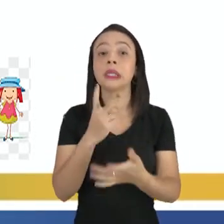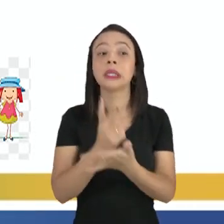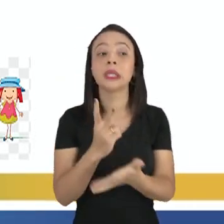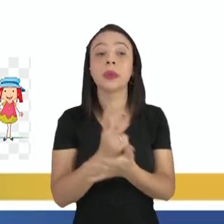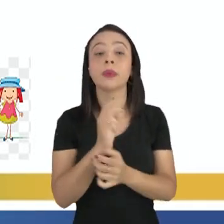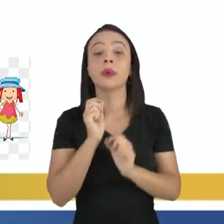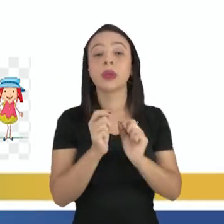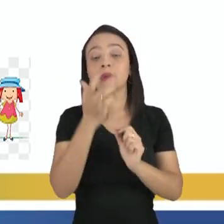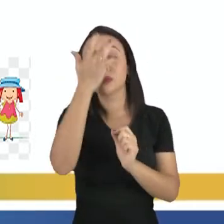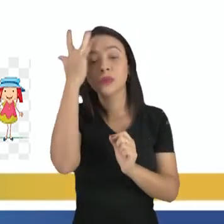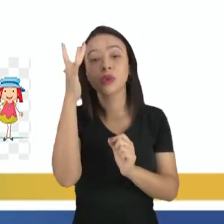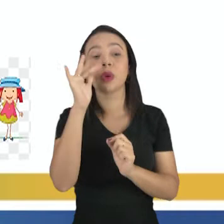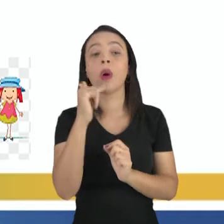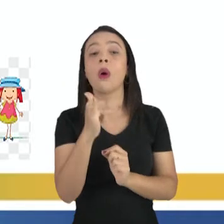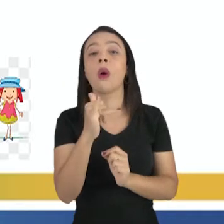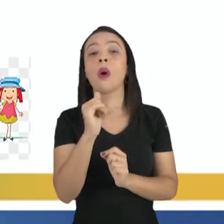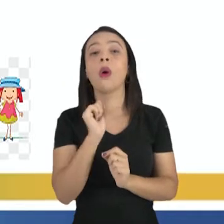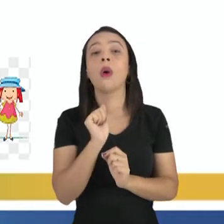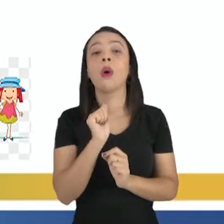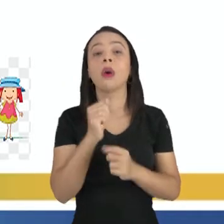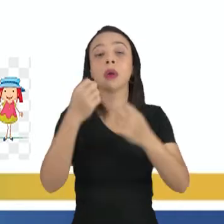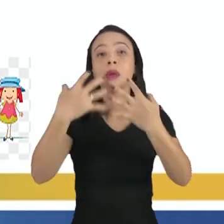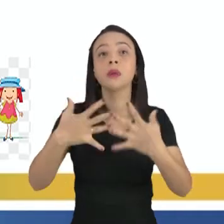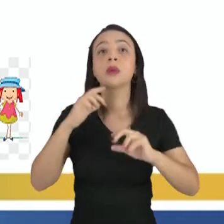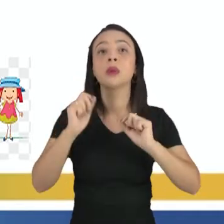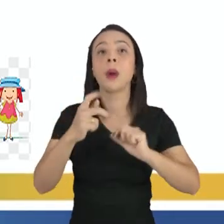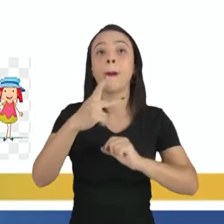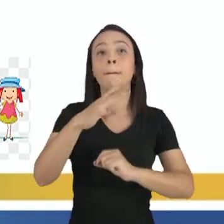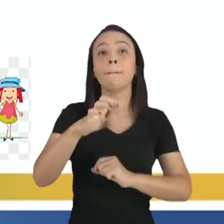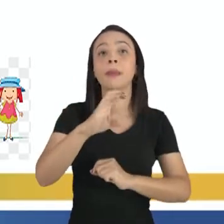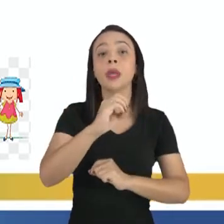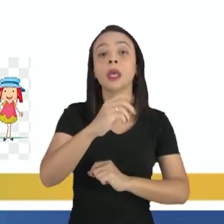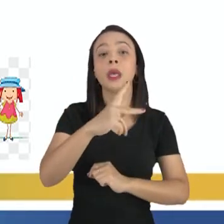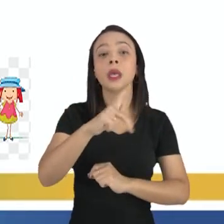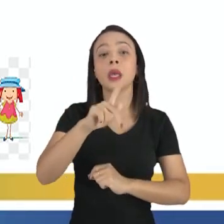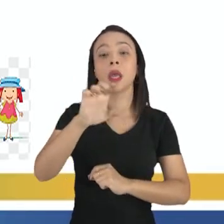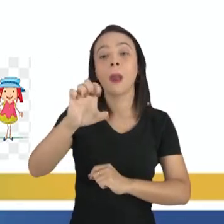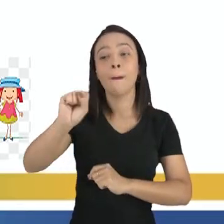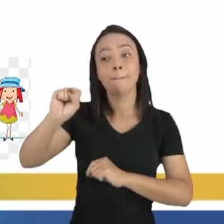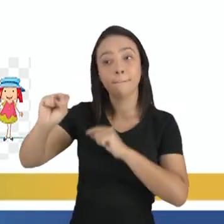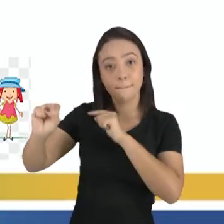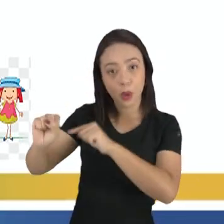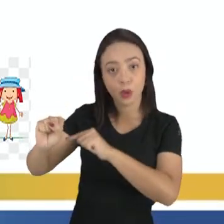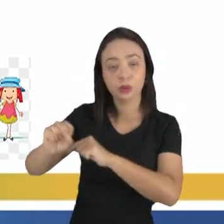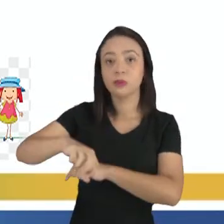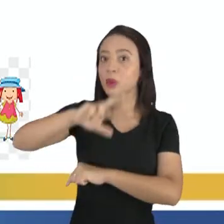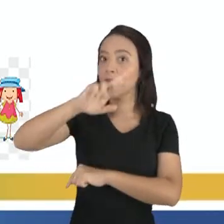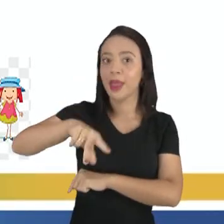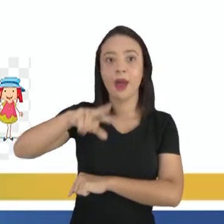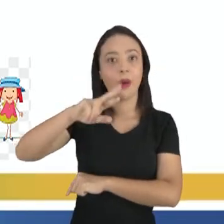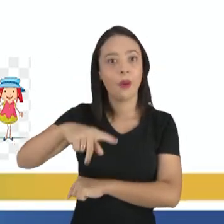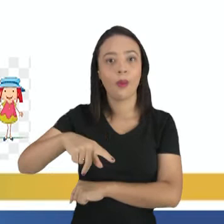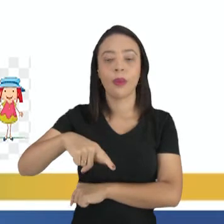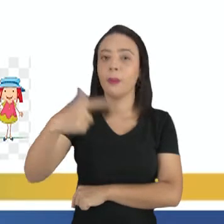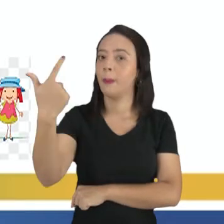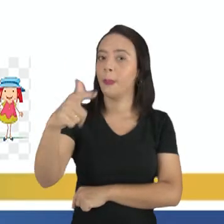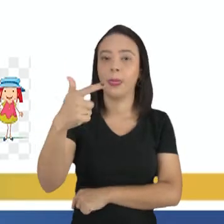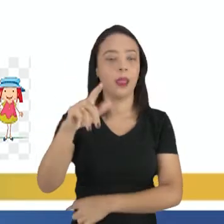pessoas errarem nesse plural e dizerem peoples, mas peoples não é plural e não existe,